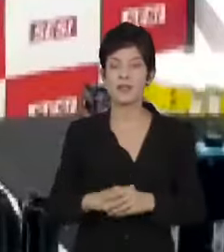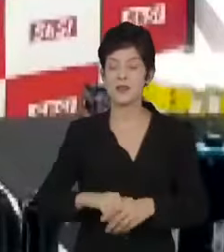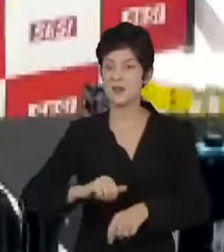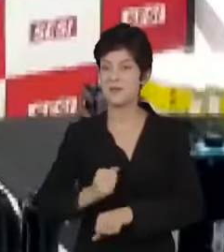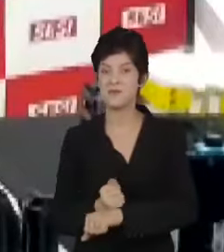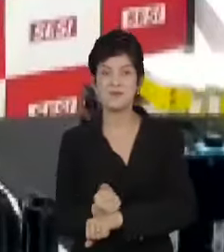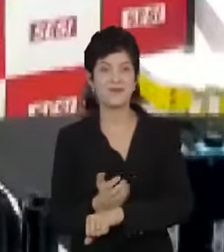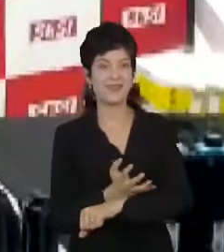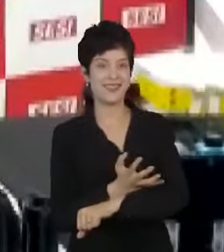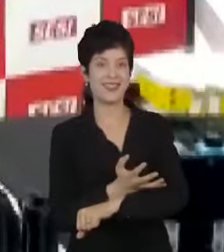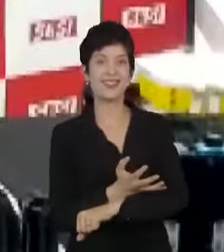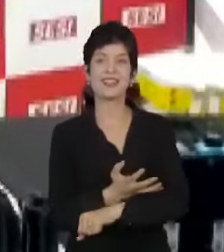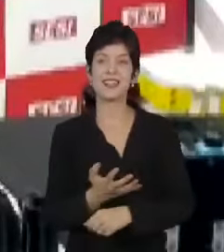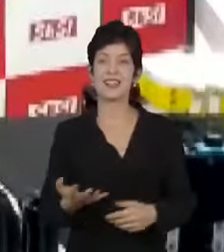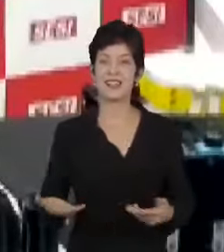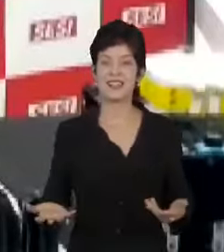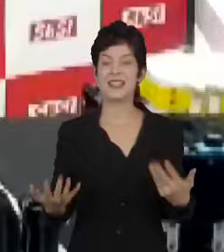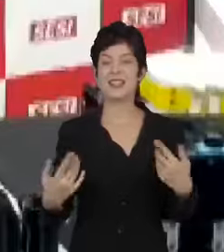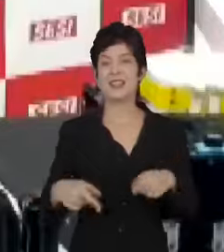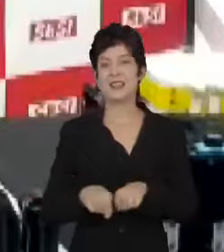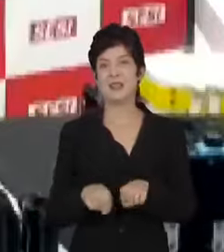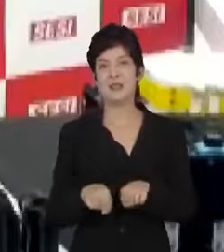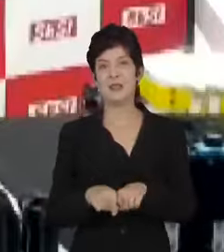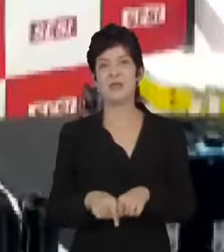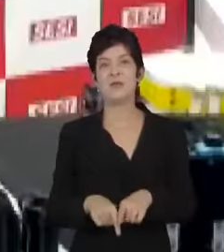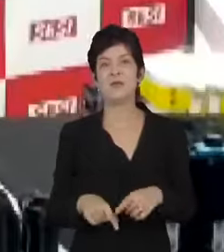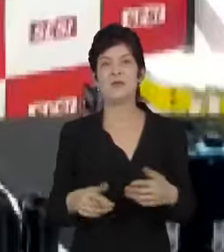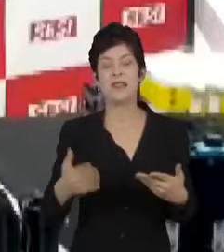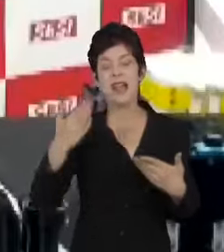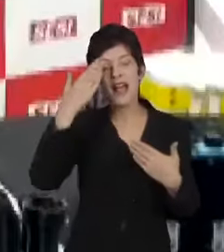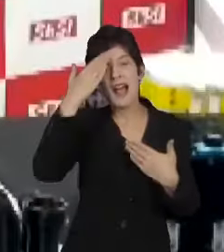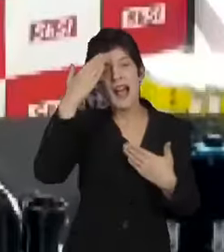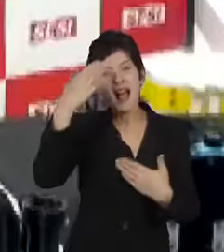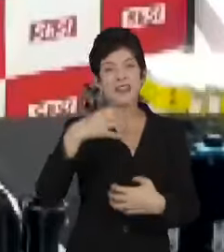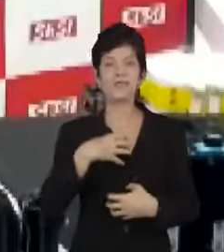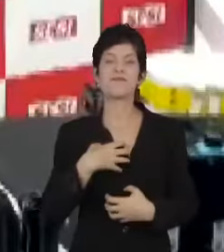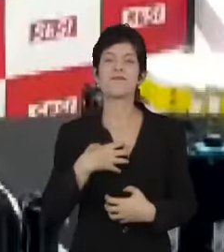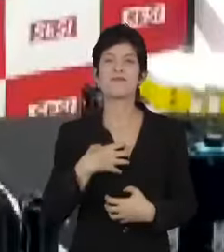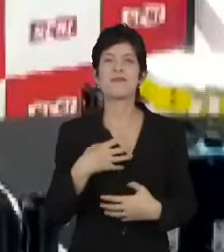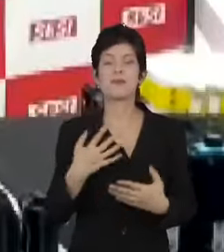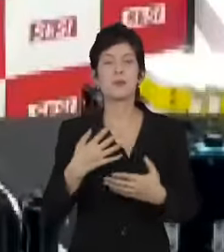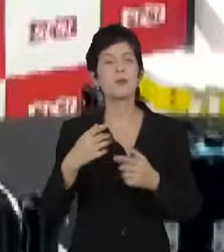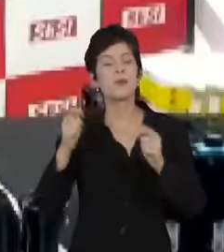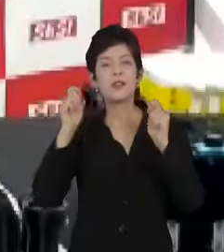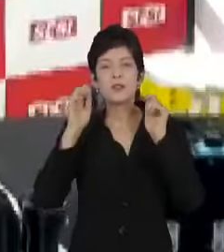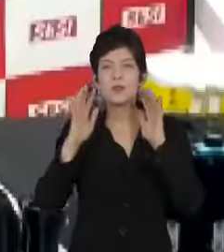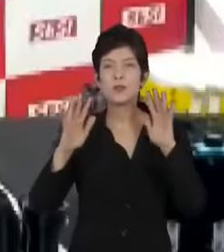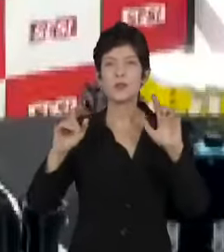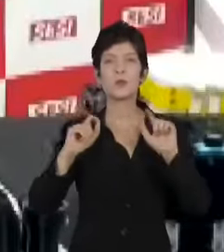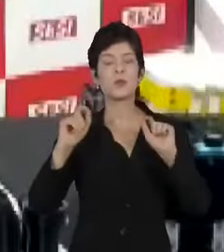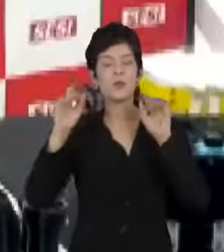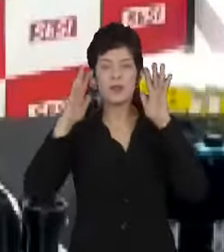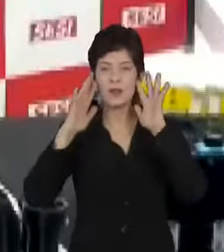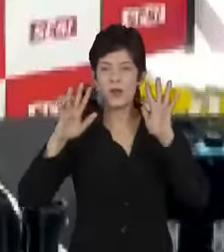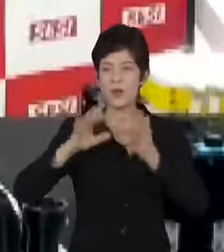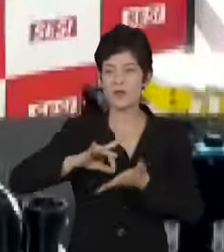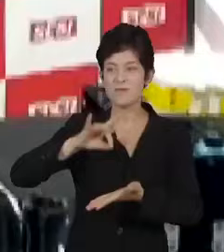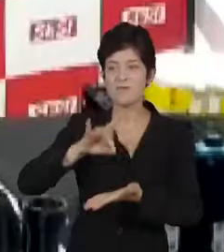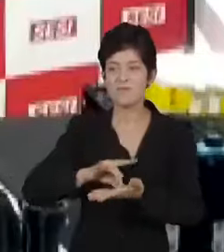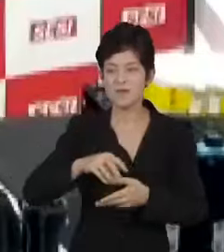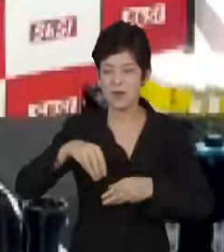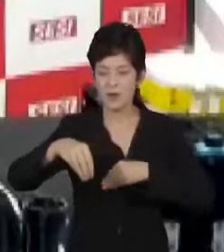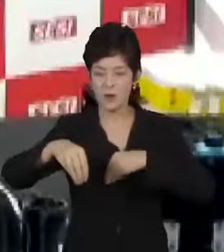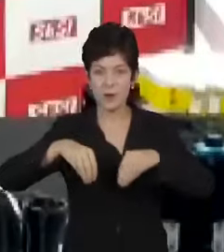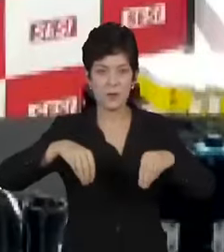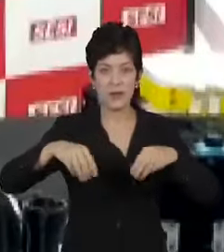incrível e assim, também foi muito gratificante, porque é a realização do nosso sonho, é a concretização do